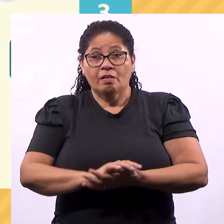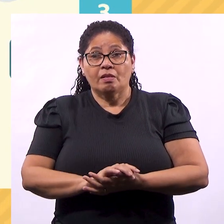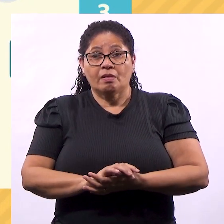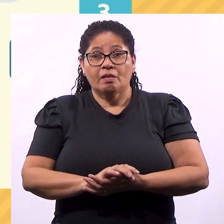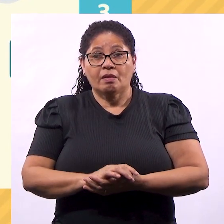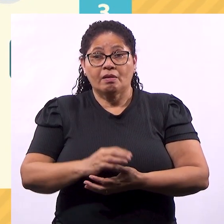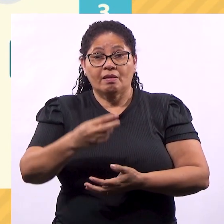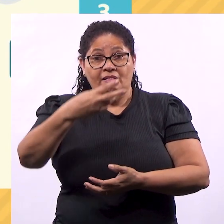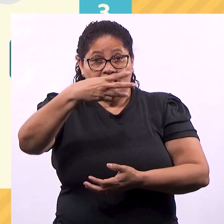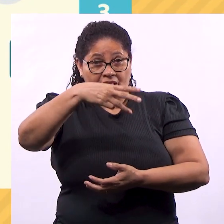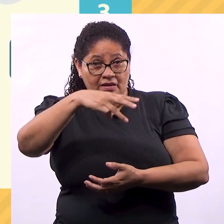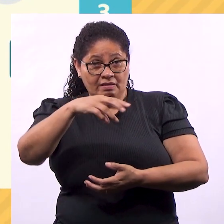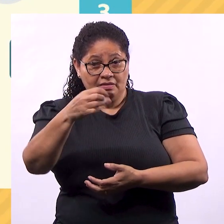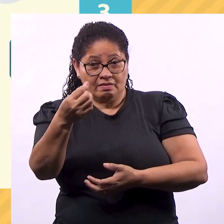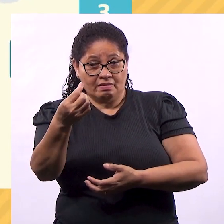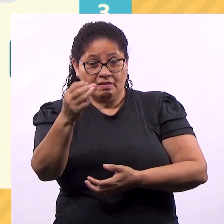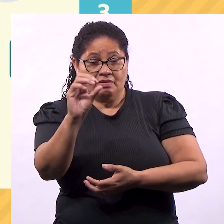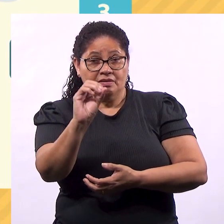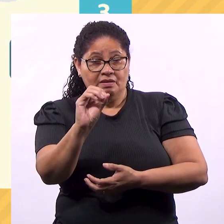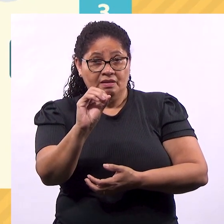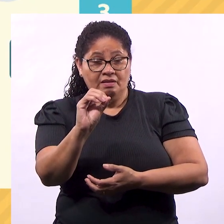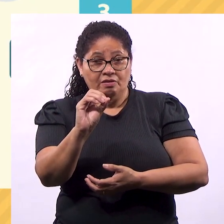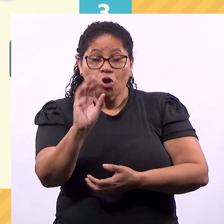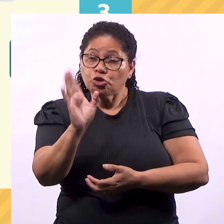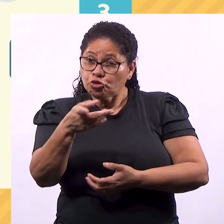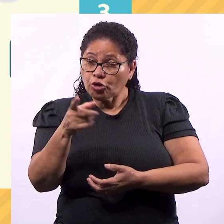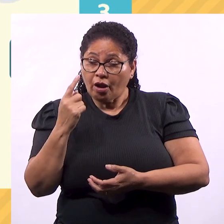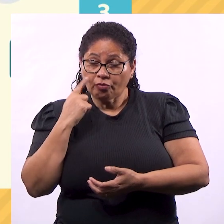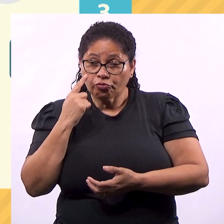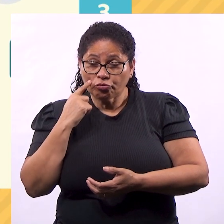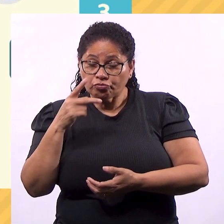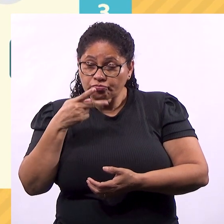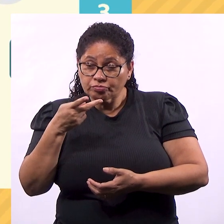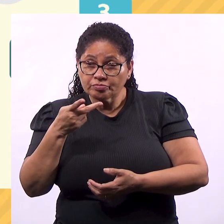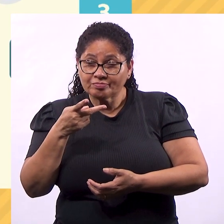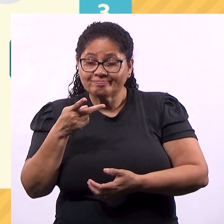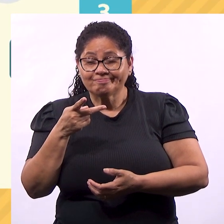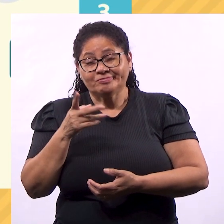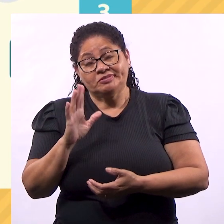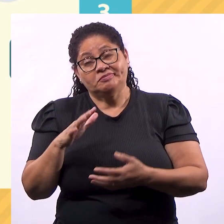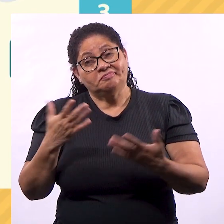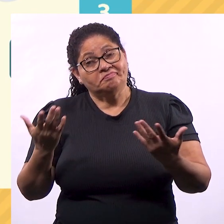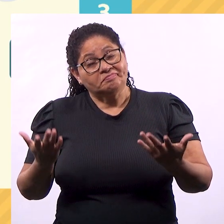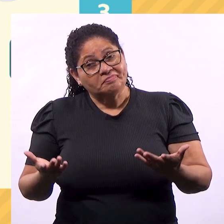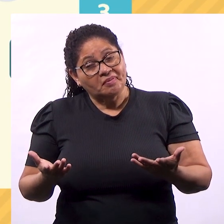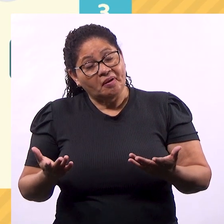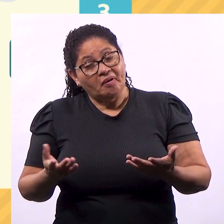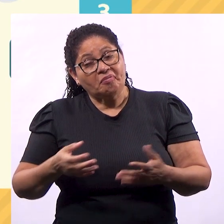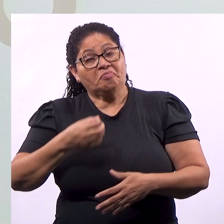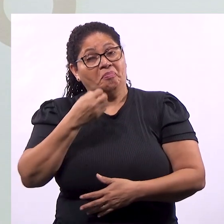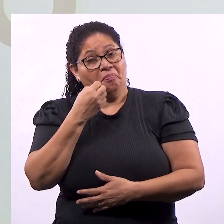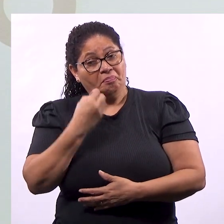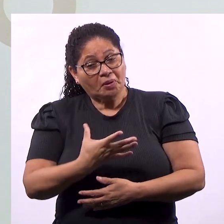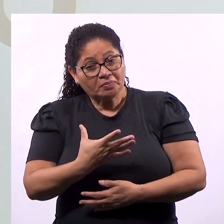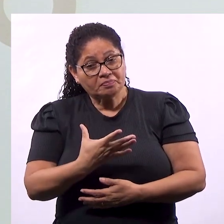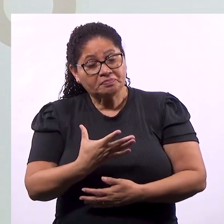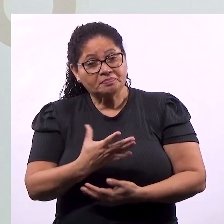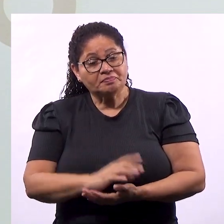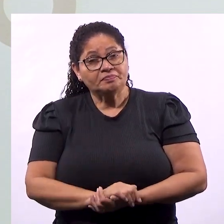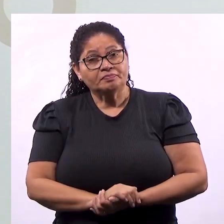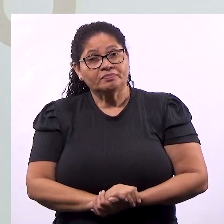a 360 Você já ouviu falar na avaliação 360 não bom